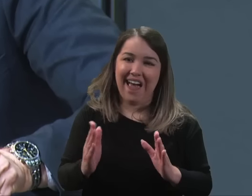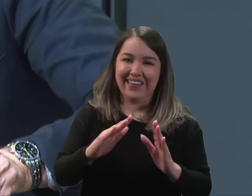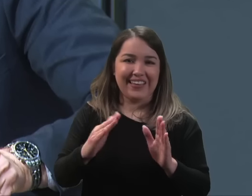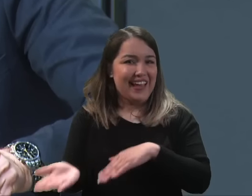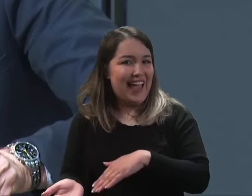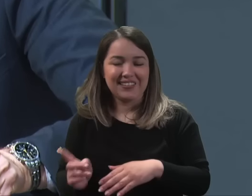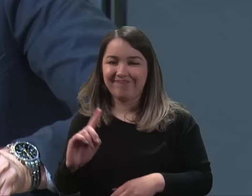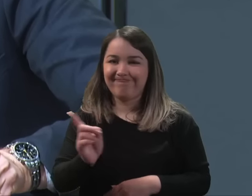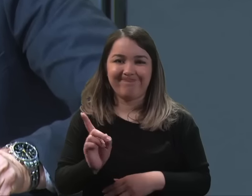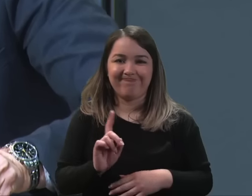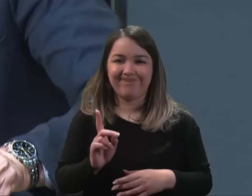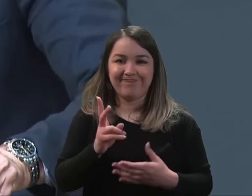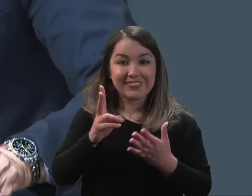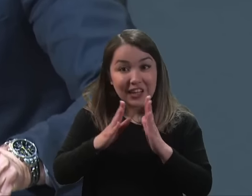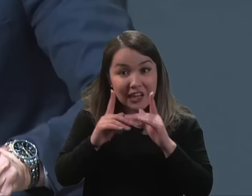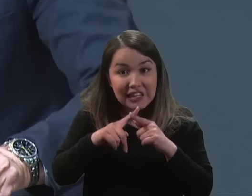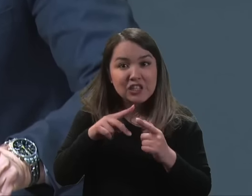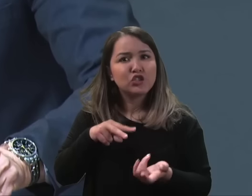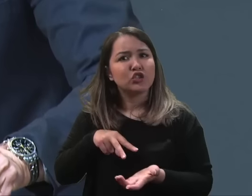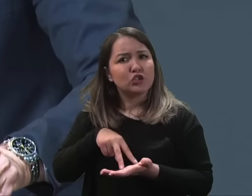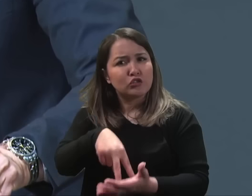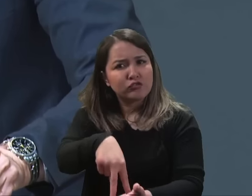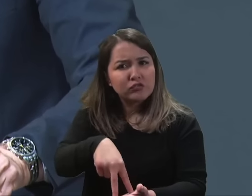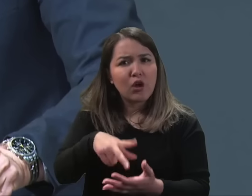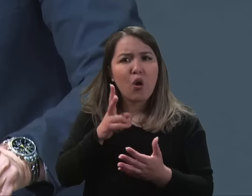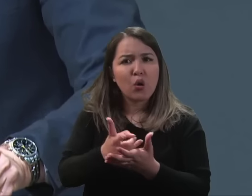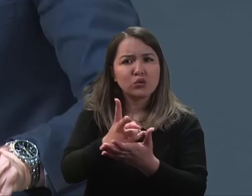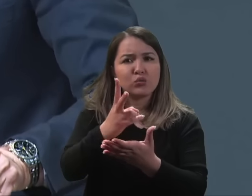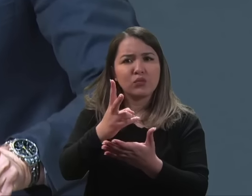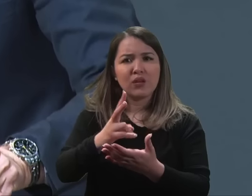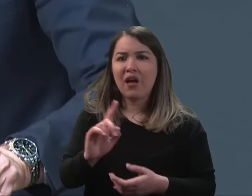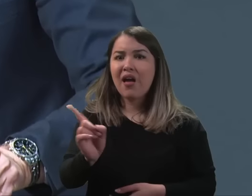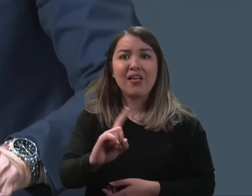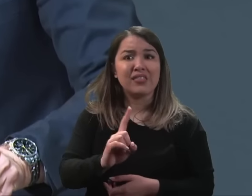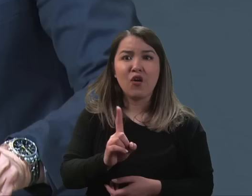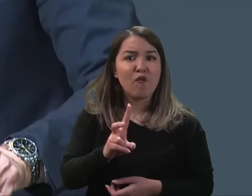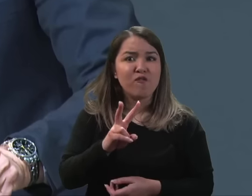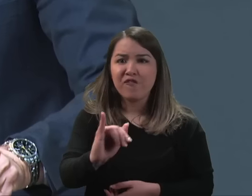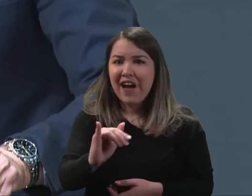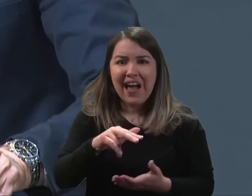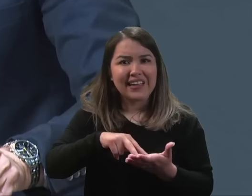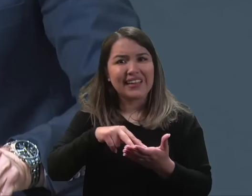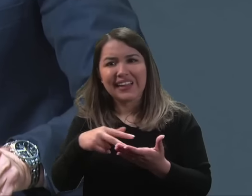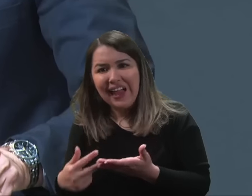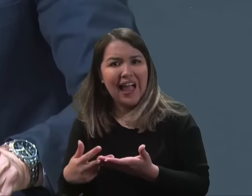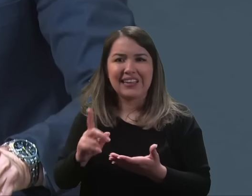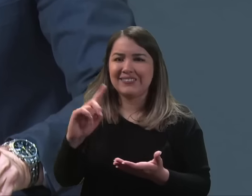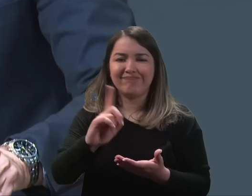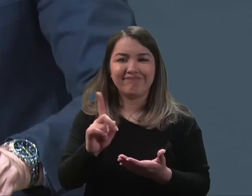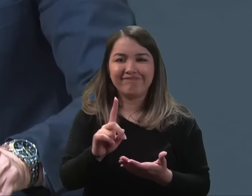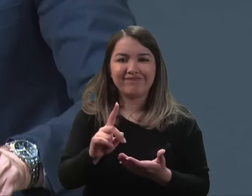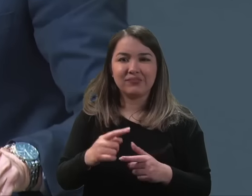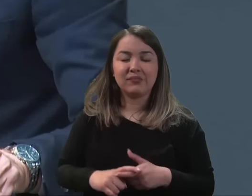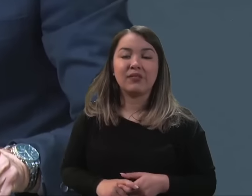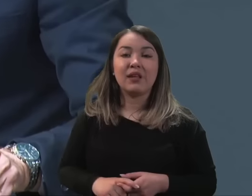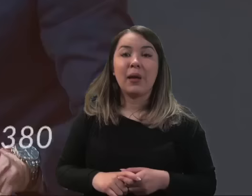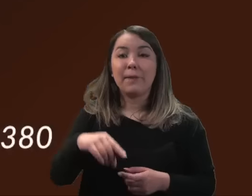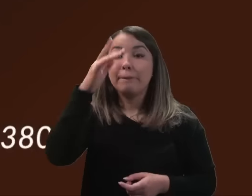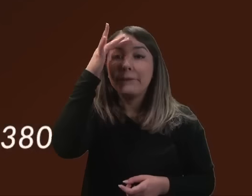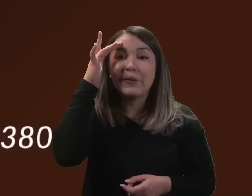diz a palavra inspirada não cairá ela permanece ao passo que os pecadores de Sião